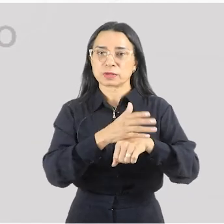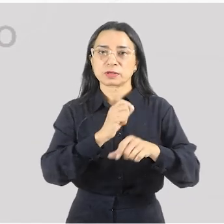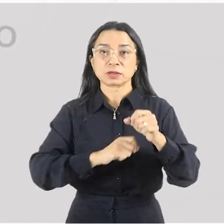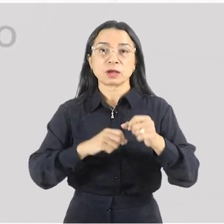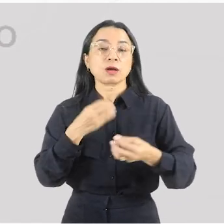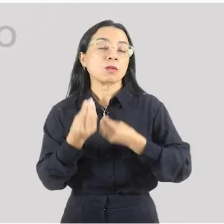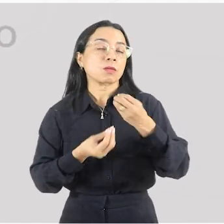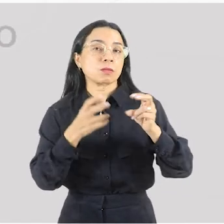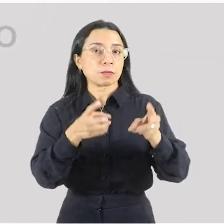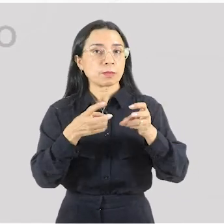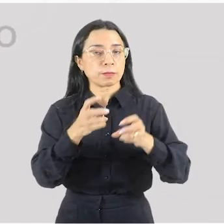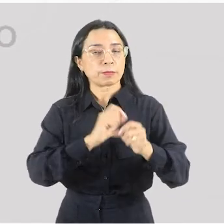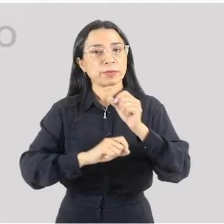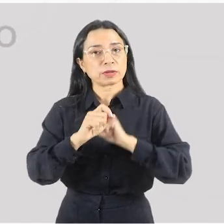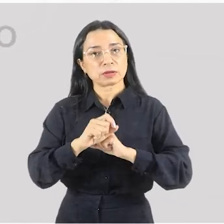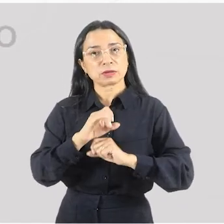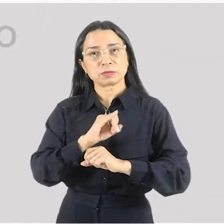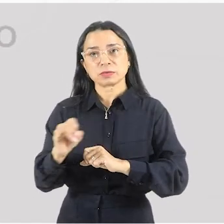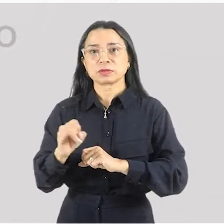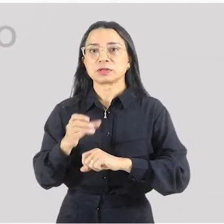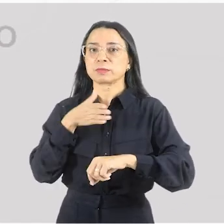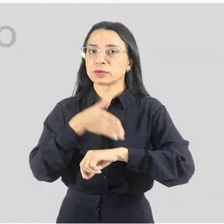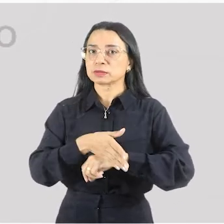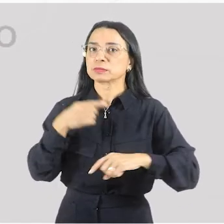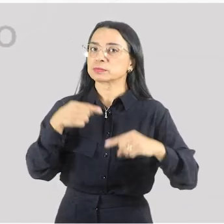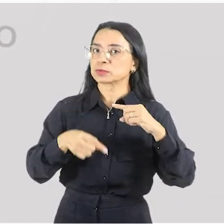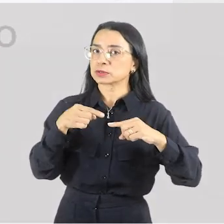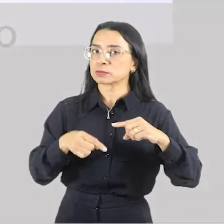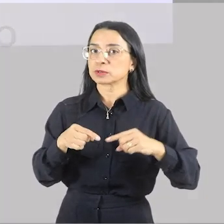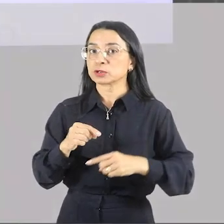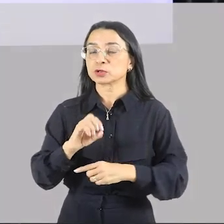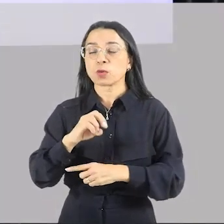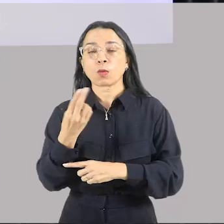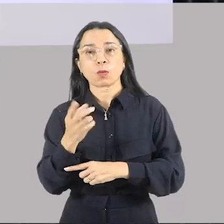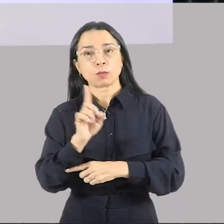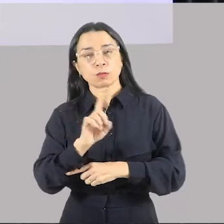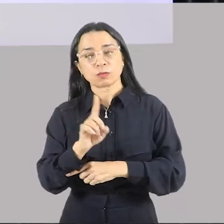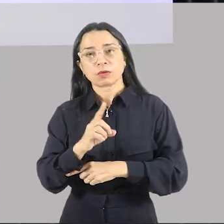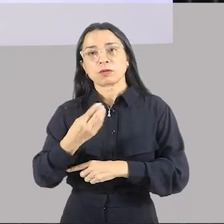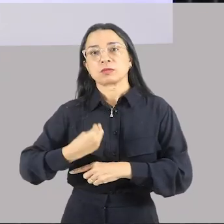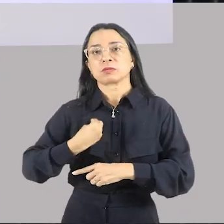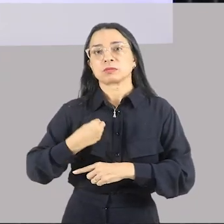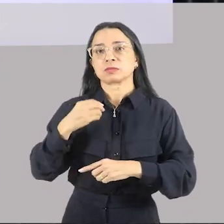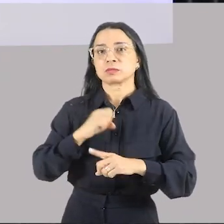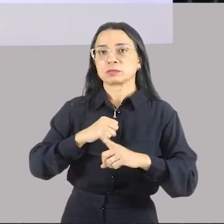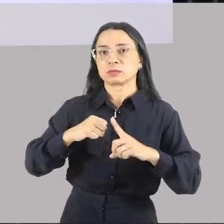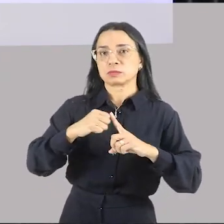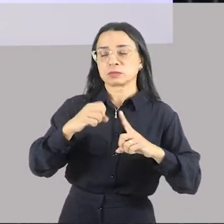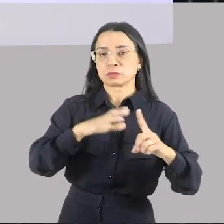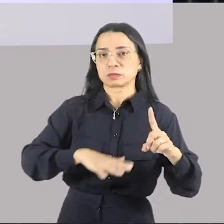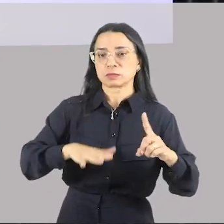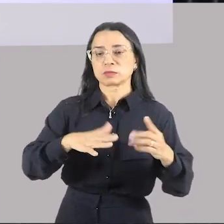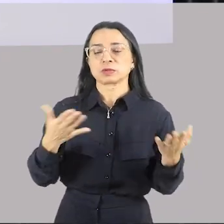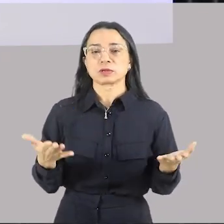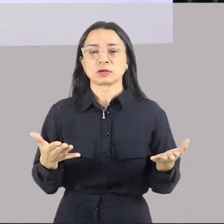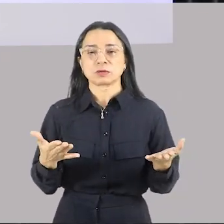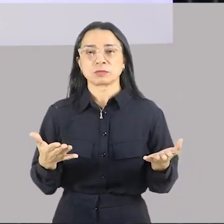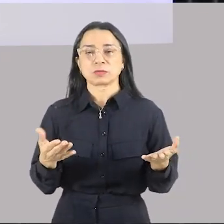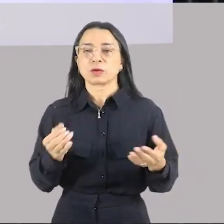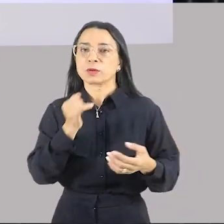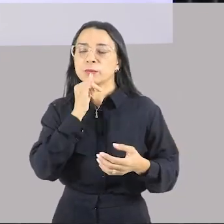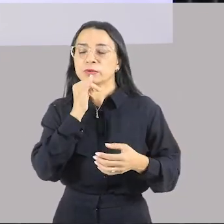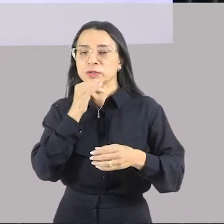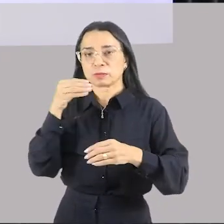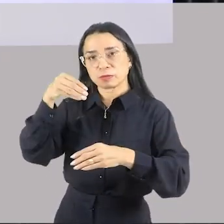participa politicamente ou não da nossa realidade social? Olha só, votar é um tipo de participação política,